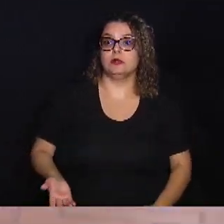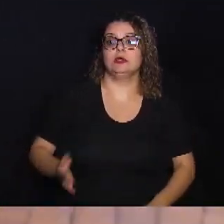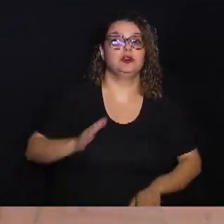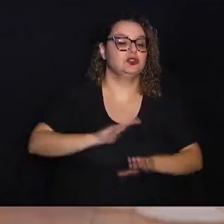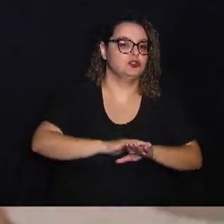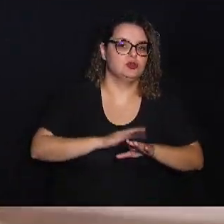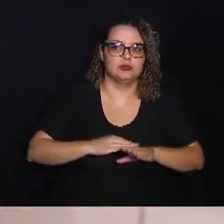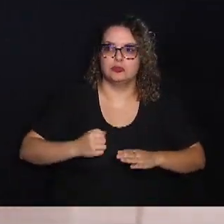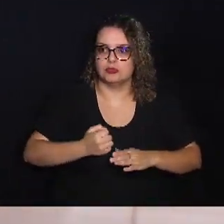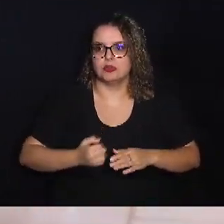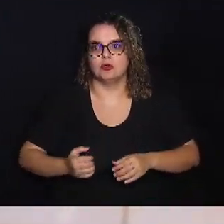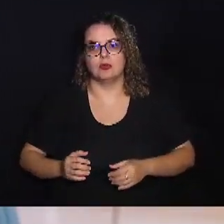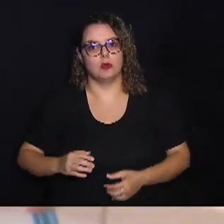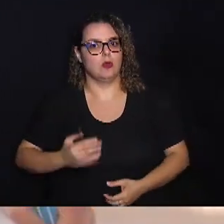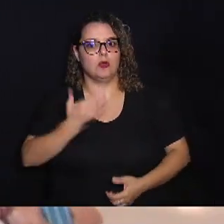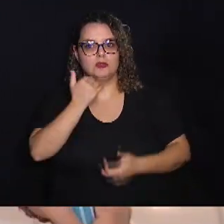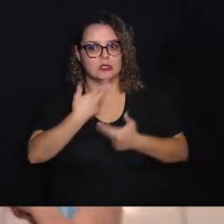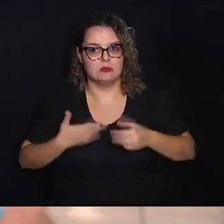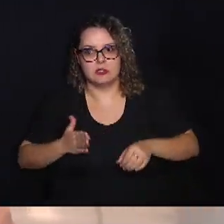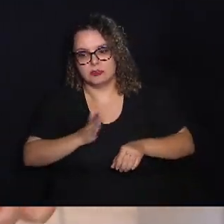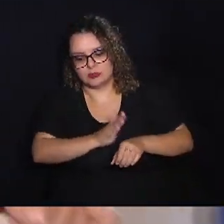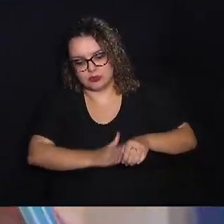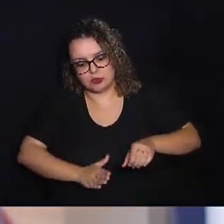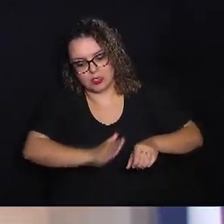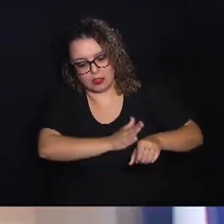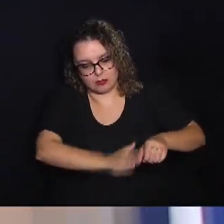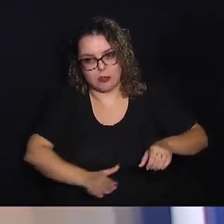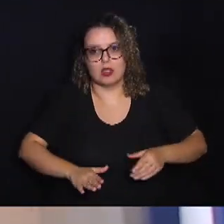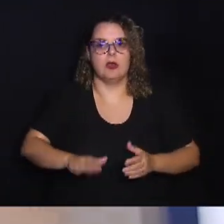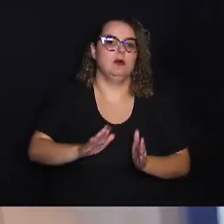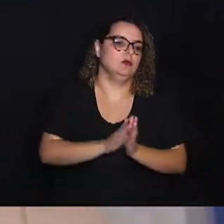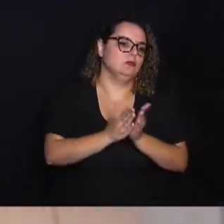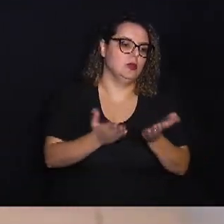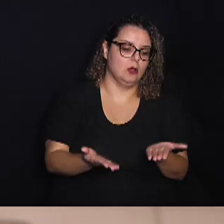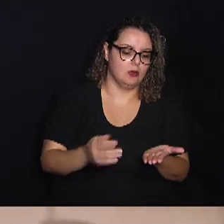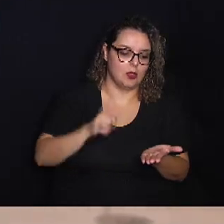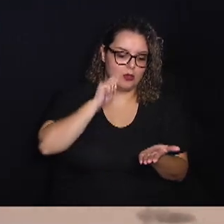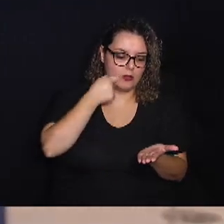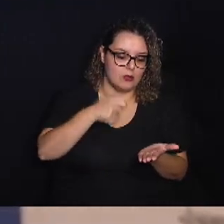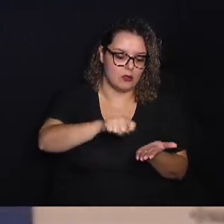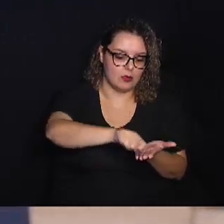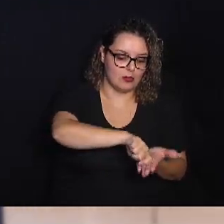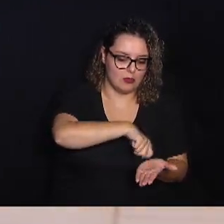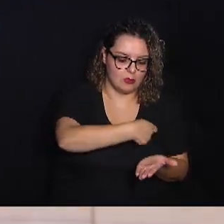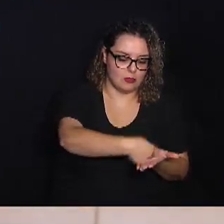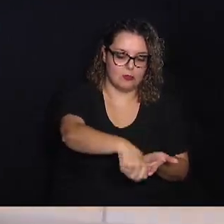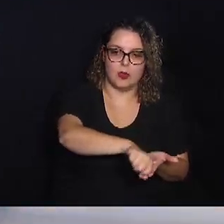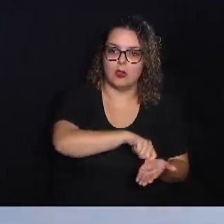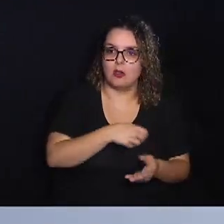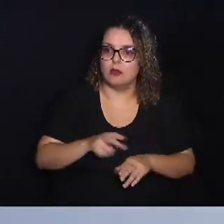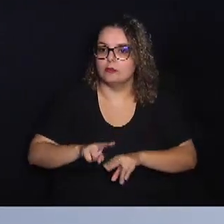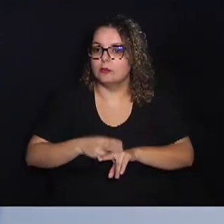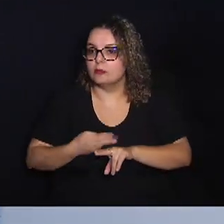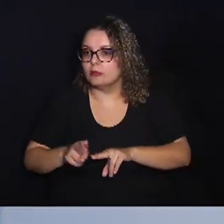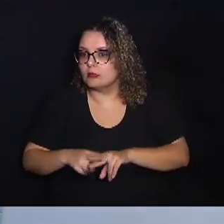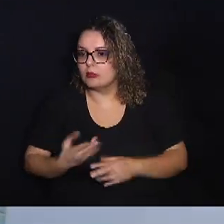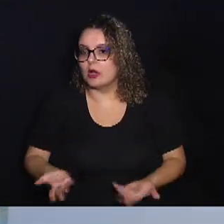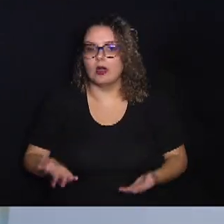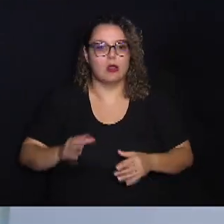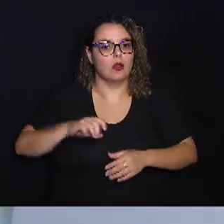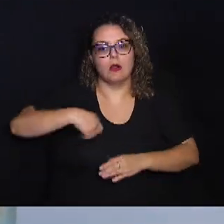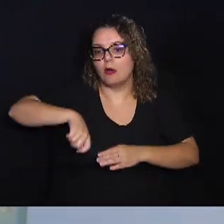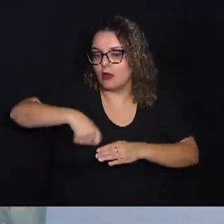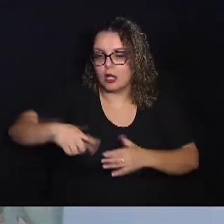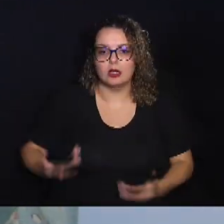cozinha, cortar um alimento, passar uma manteiga no pão, coisas simples do dia a dia que eles fazem em casa,